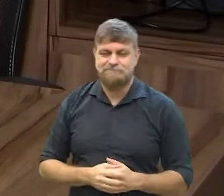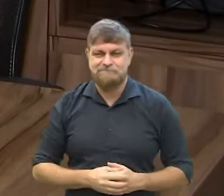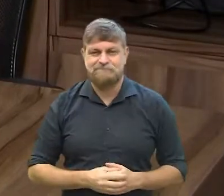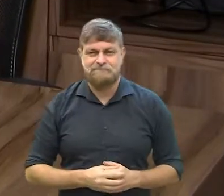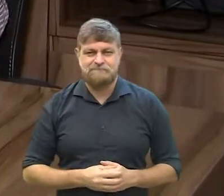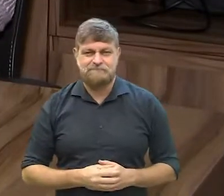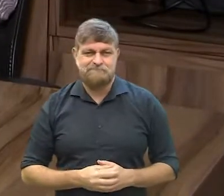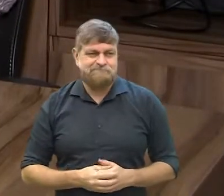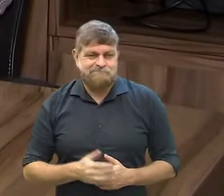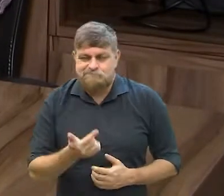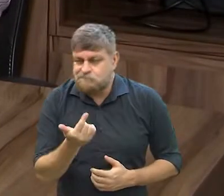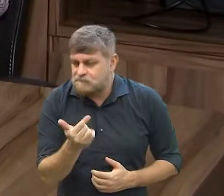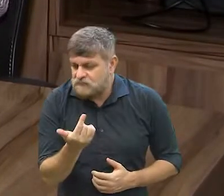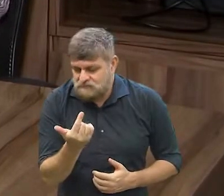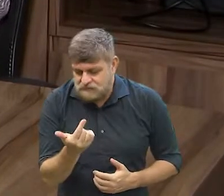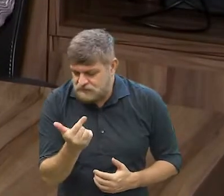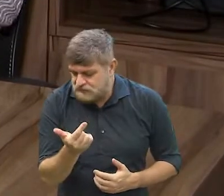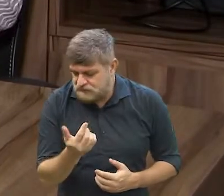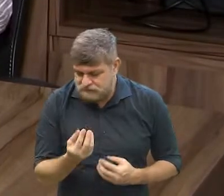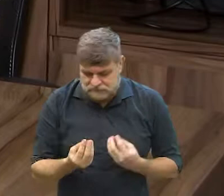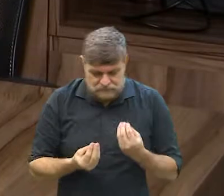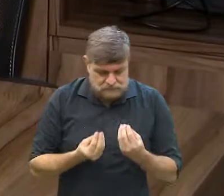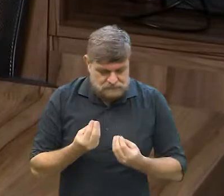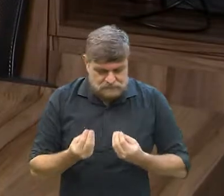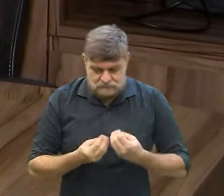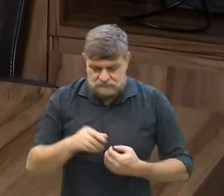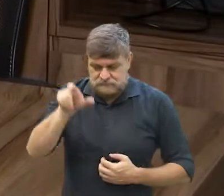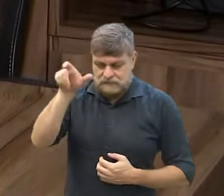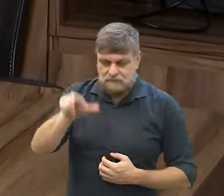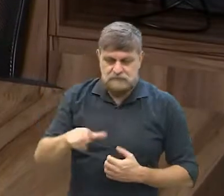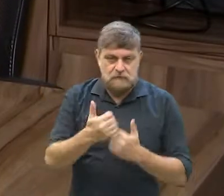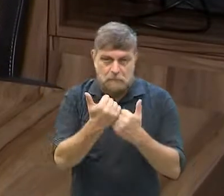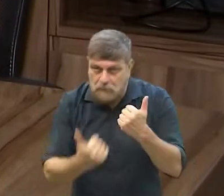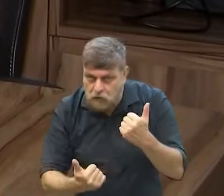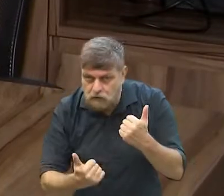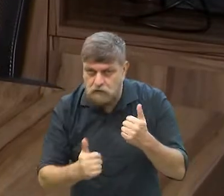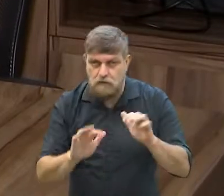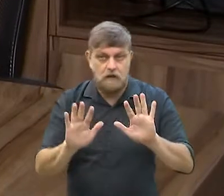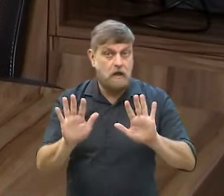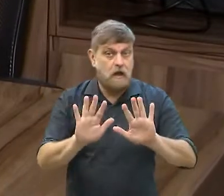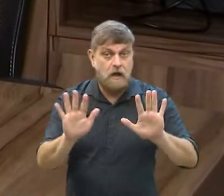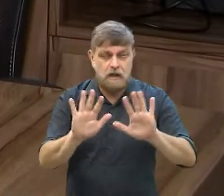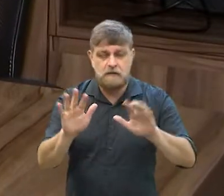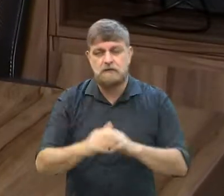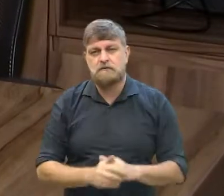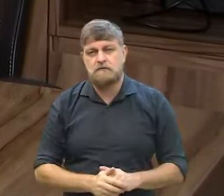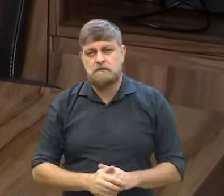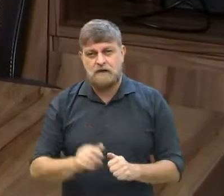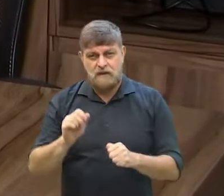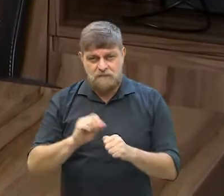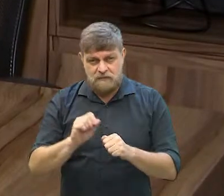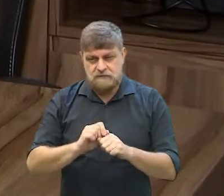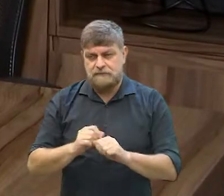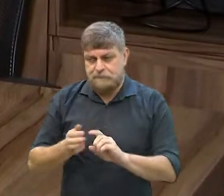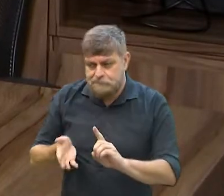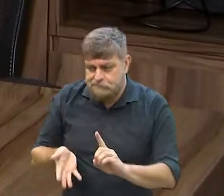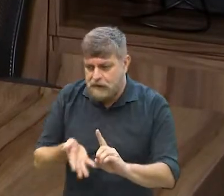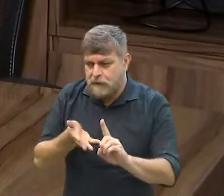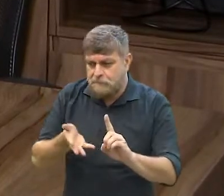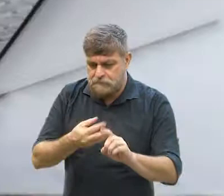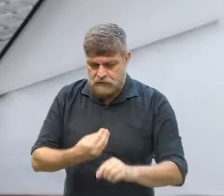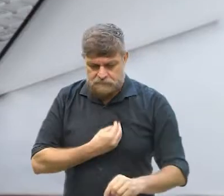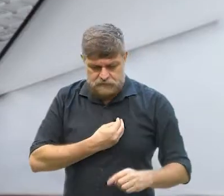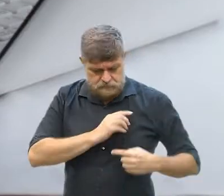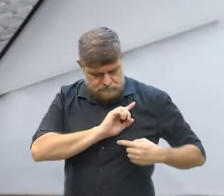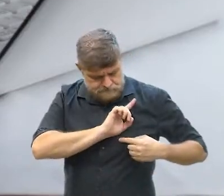Não tem assim uma situação em que a pessoa piorou, não. Isso só vai trazer benefícios para a pessoa. Isso que é